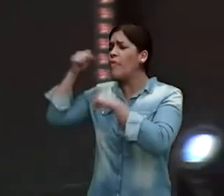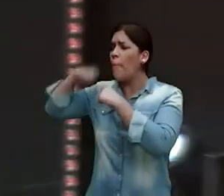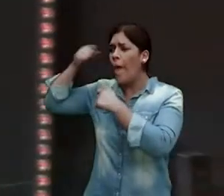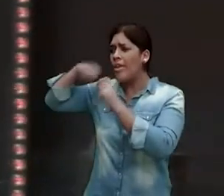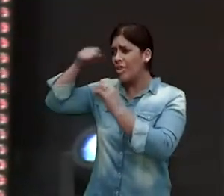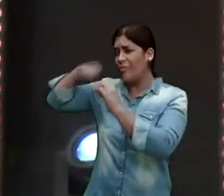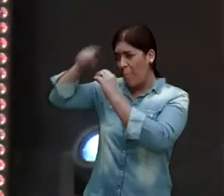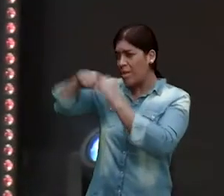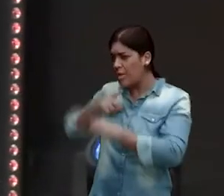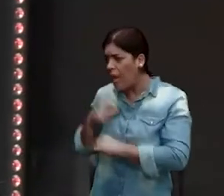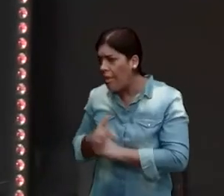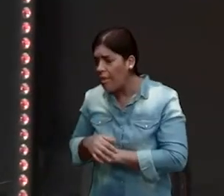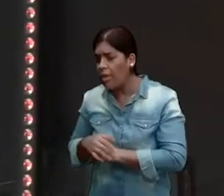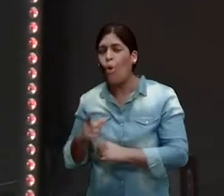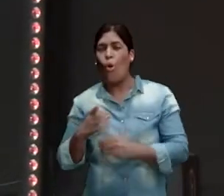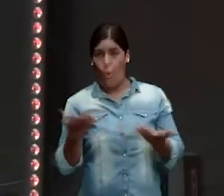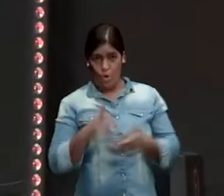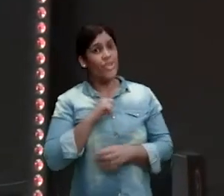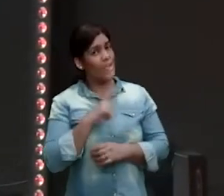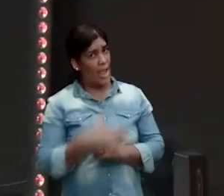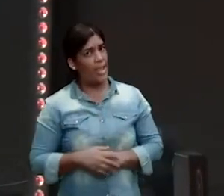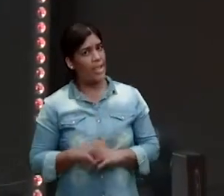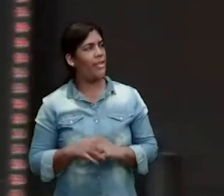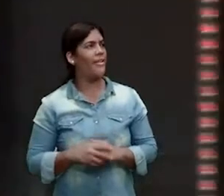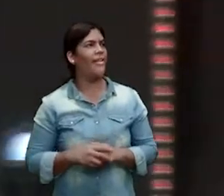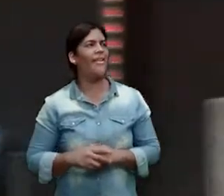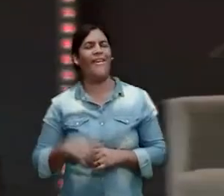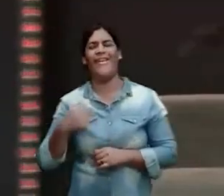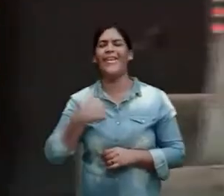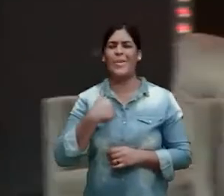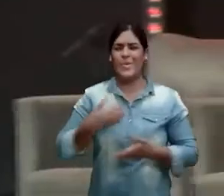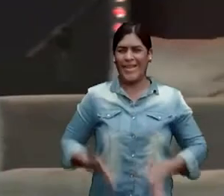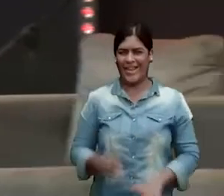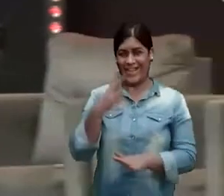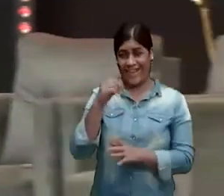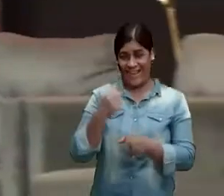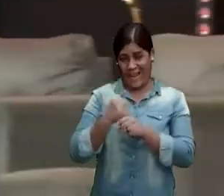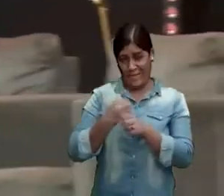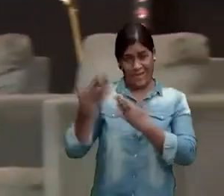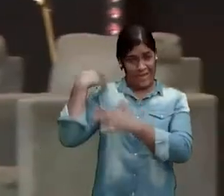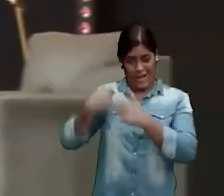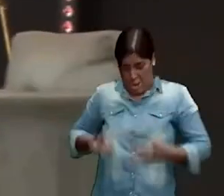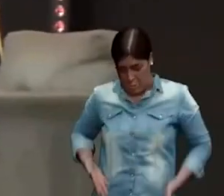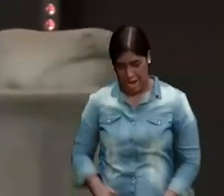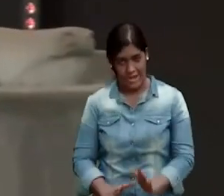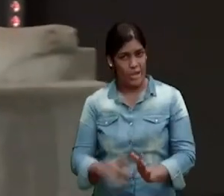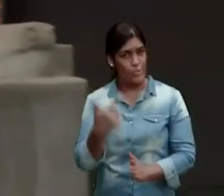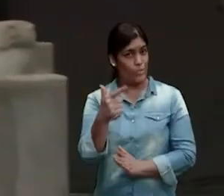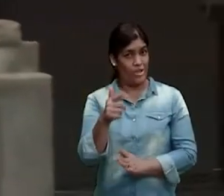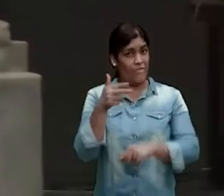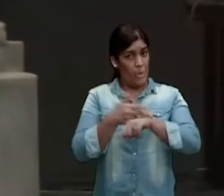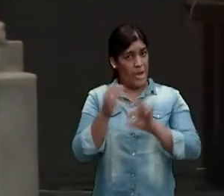hoje em dia tem né mas quando eu nasci há 30 anos atrás não tinha esse negócio de filmar parte de